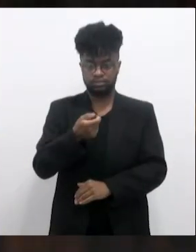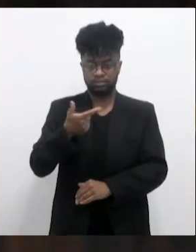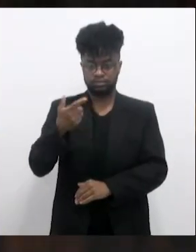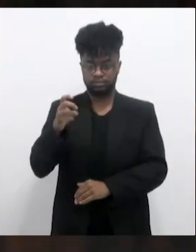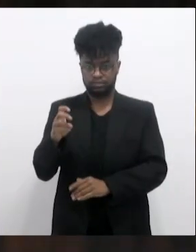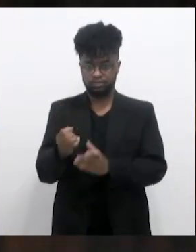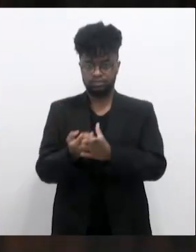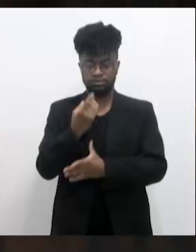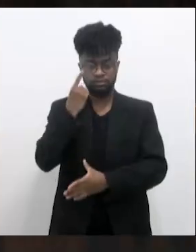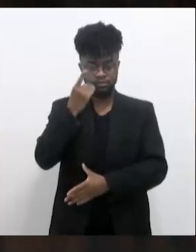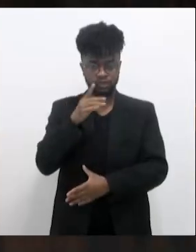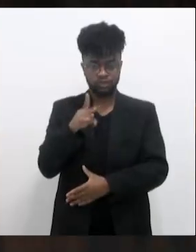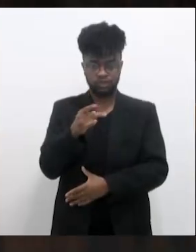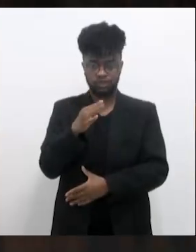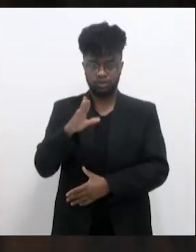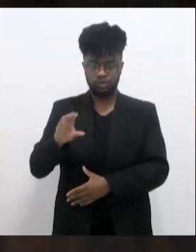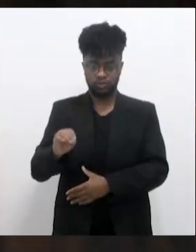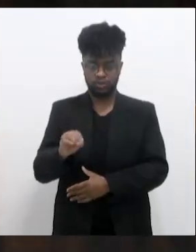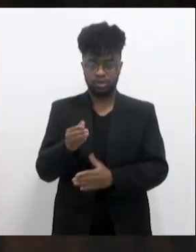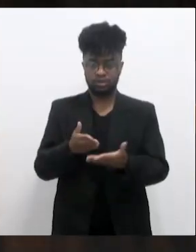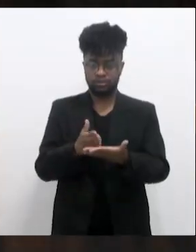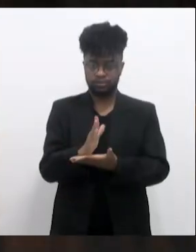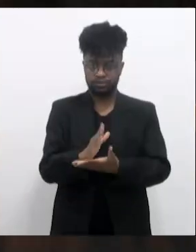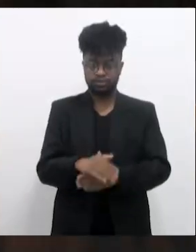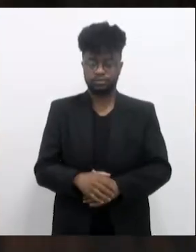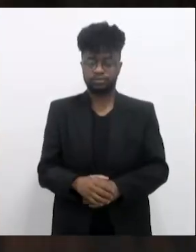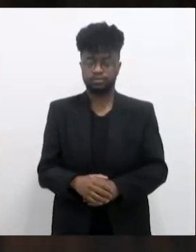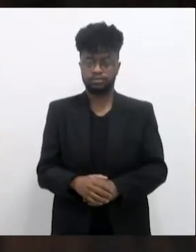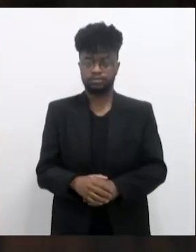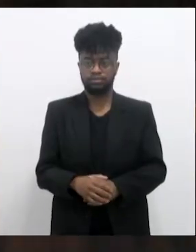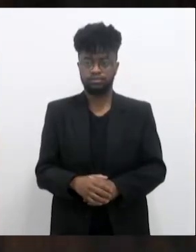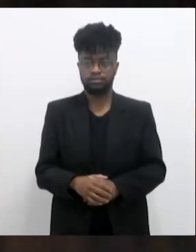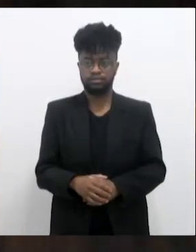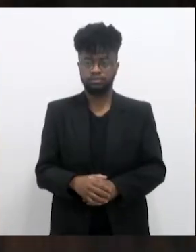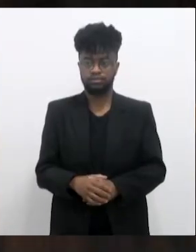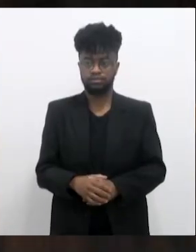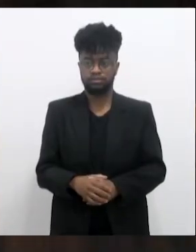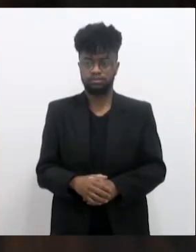1610/2025, deputado Chiquinho da Mangueira, aprovado.